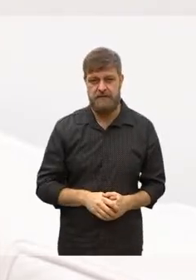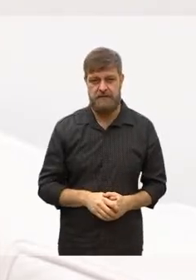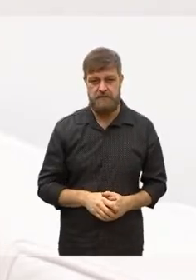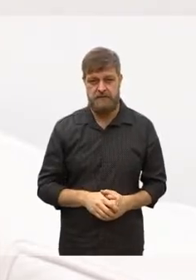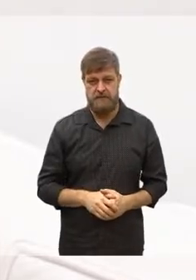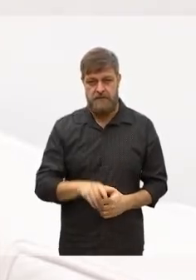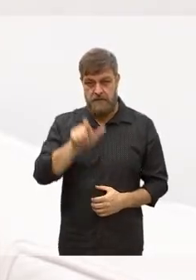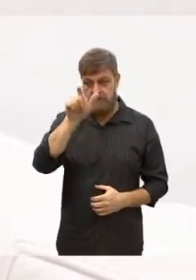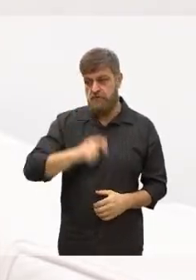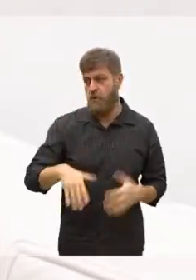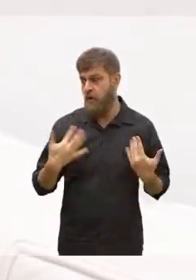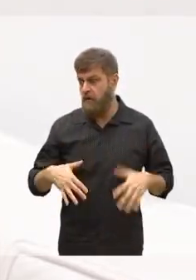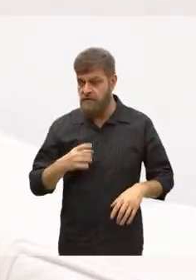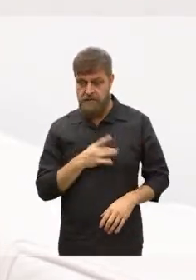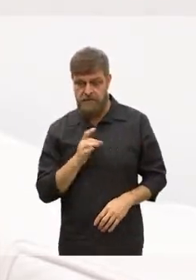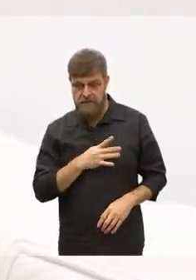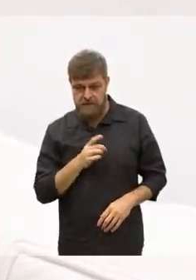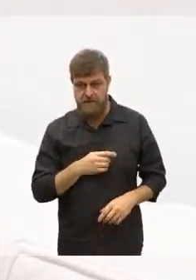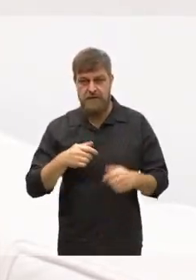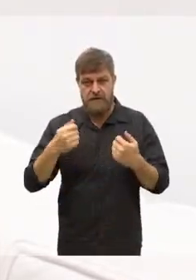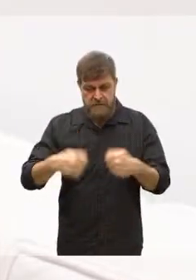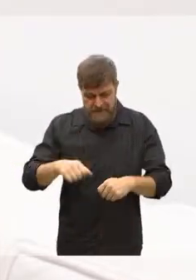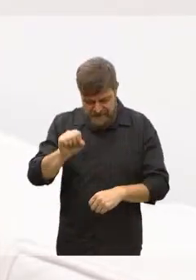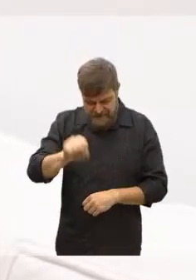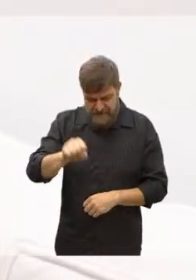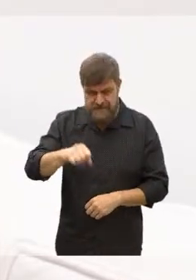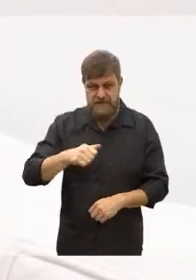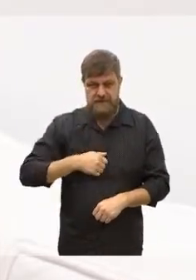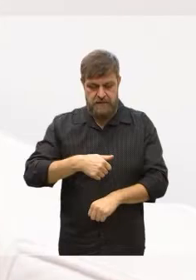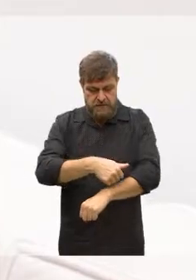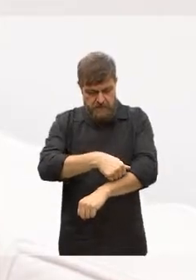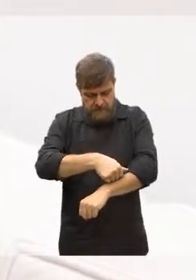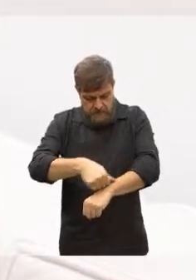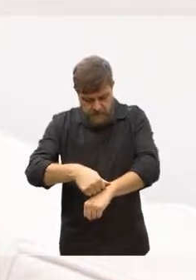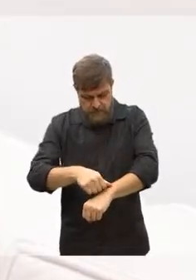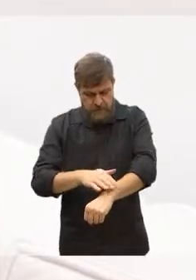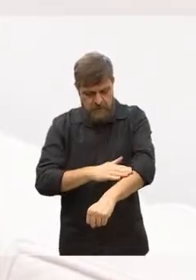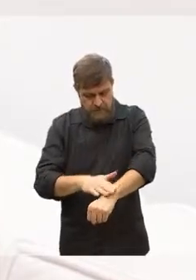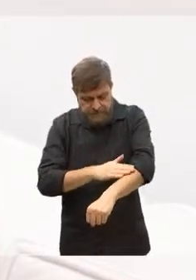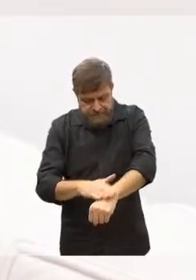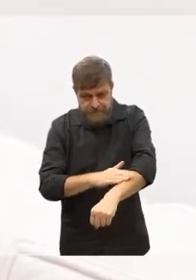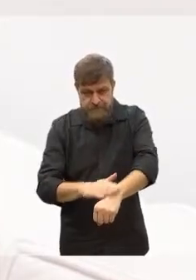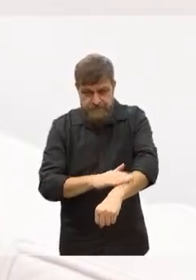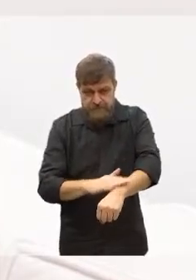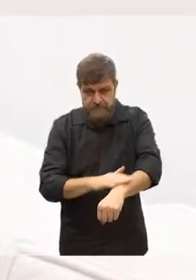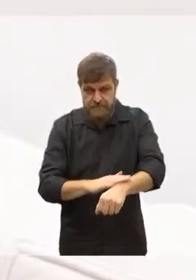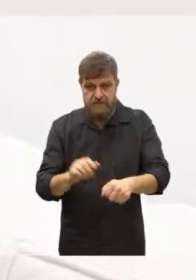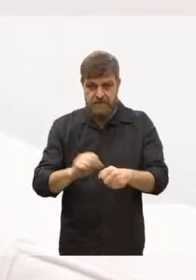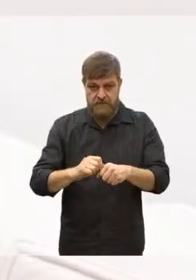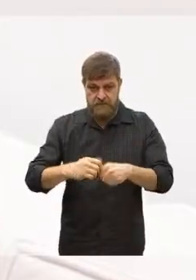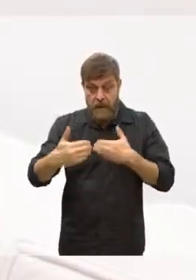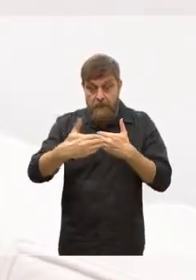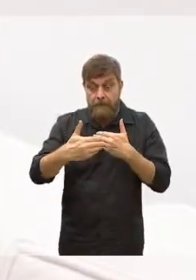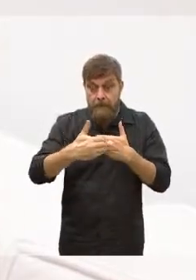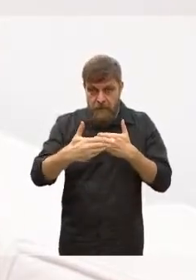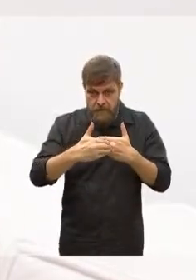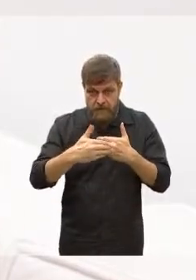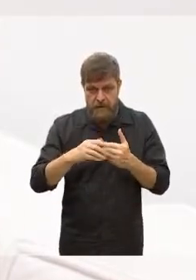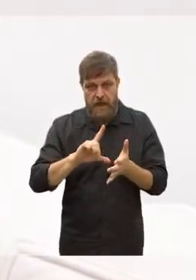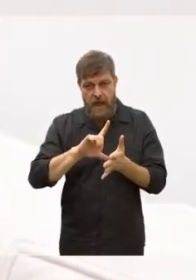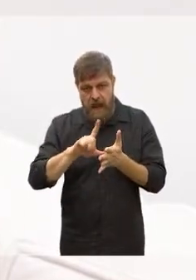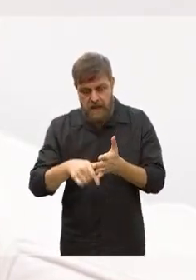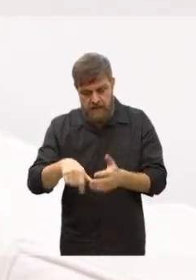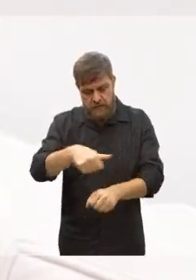ficar apavorado, mas você deve sim usar esses film excels, essas substâncias que formam uma barreira e depois